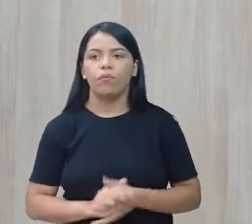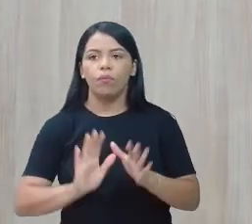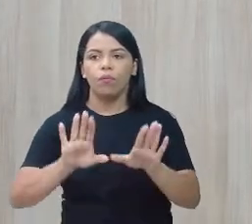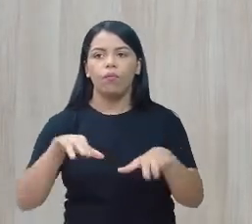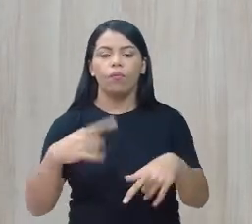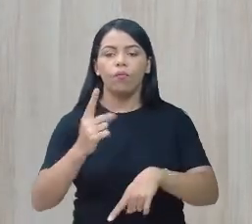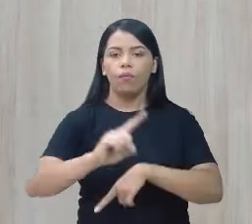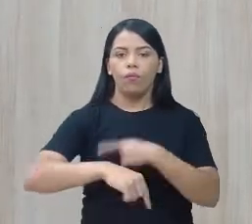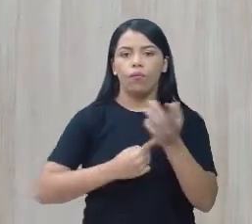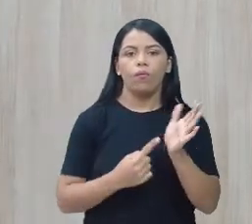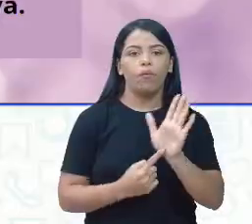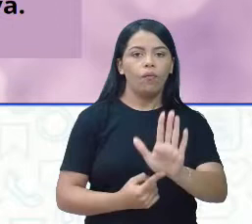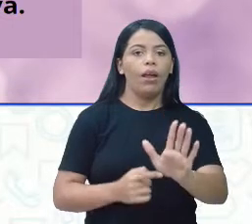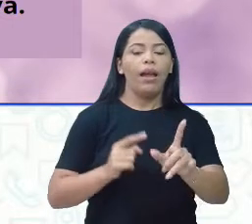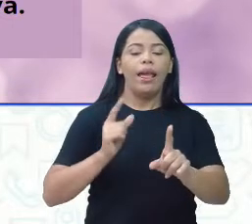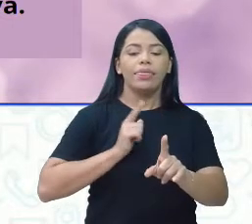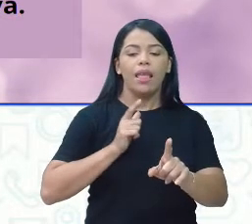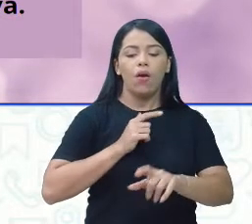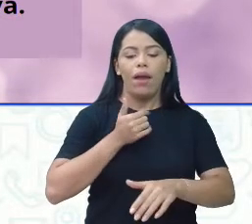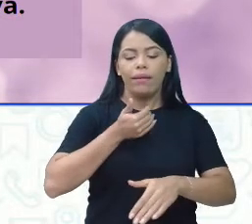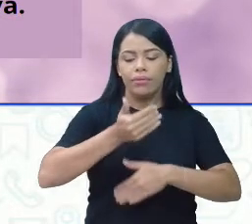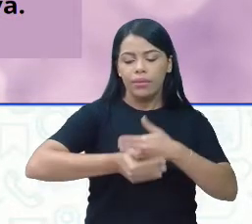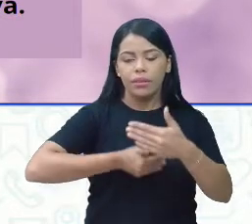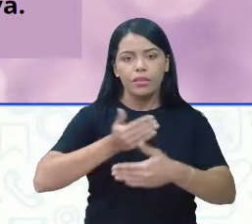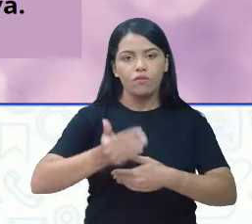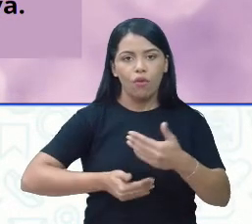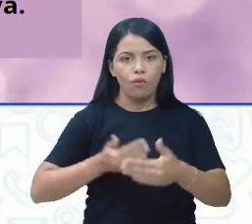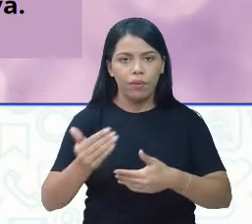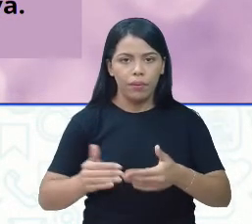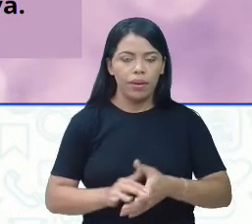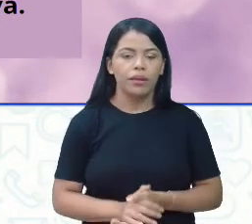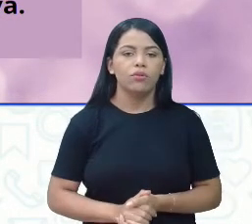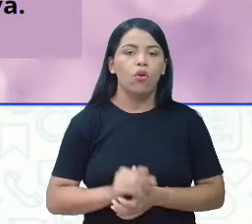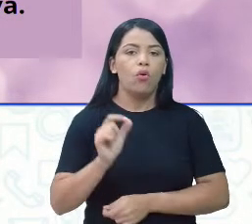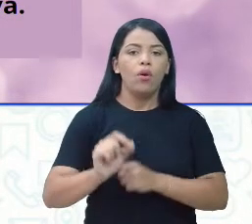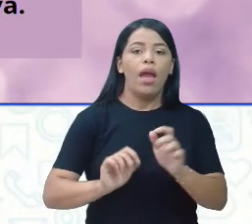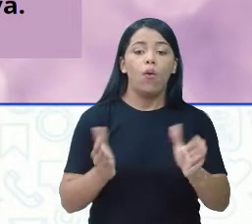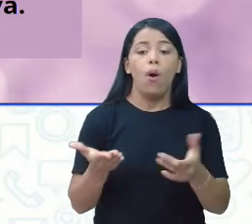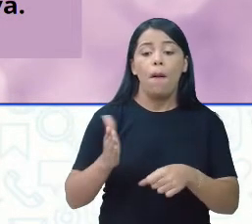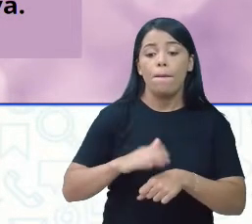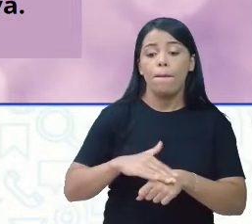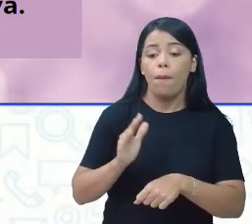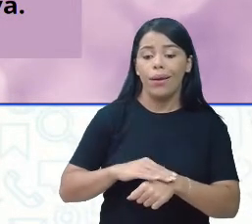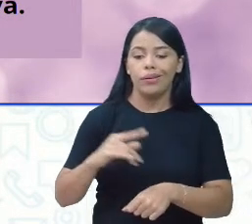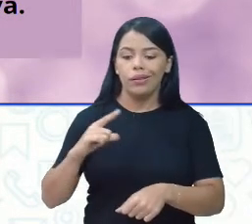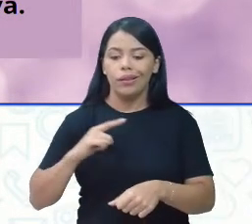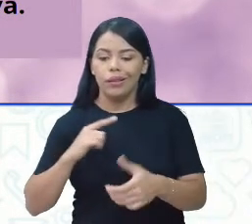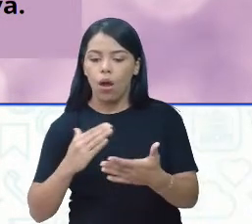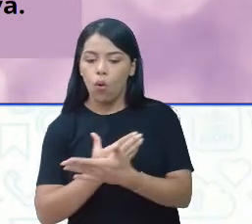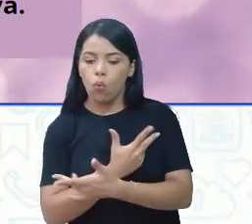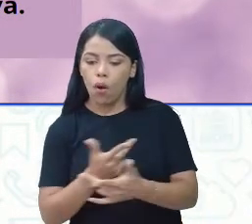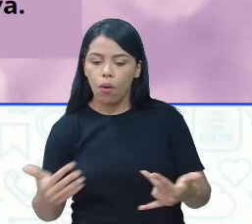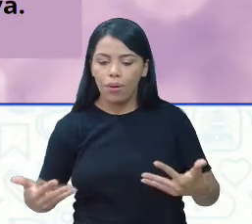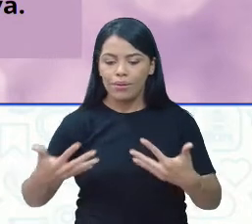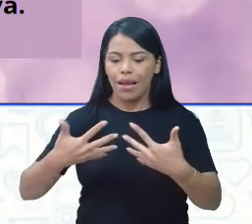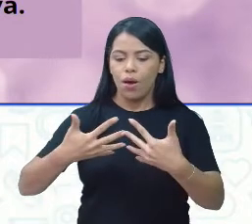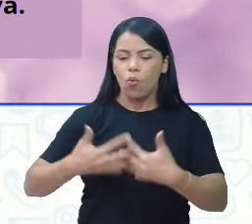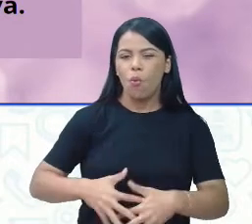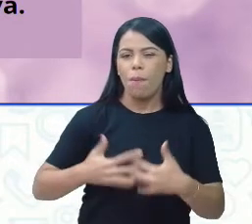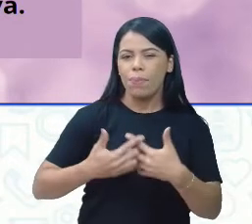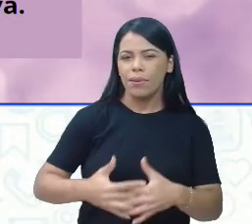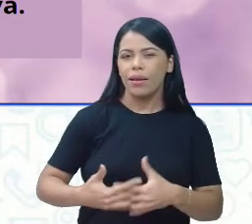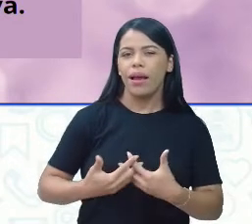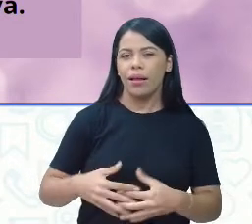apresentação, a gente tem desenvolvimento, que é onde normalmente a trama se complica. Ó. Aparece alguma situação que coloca as personagens